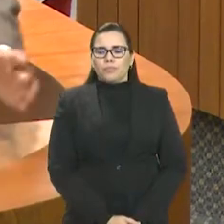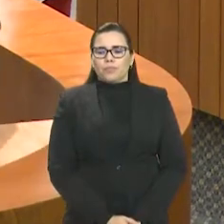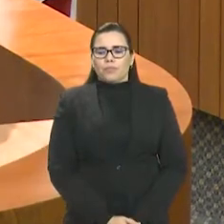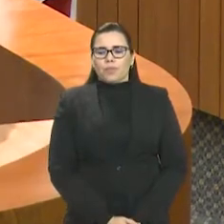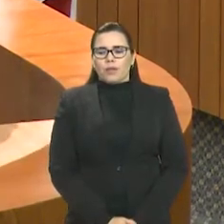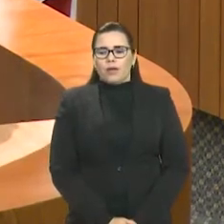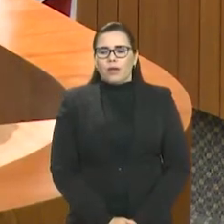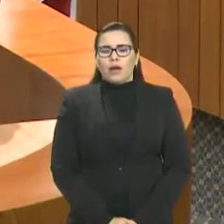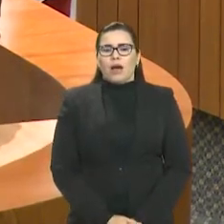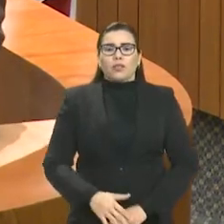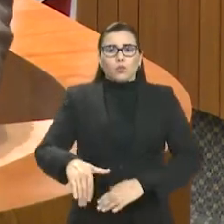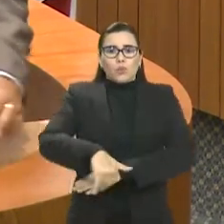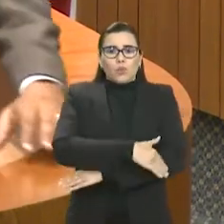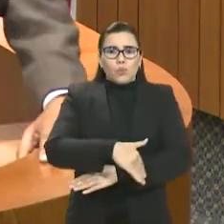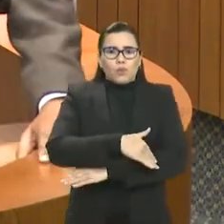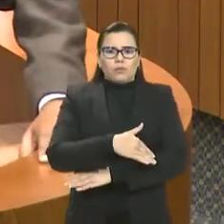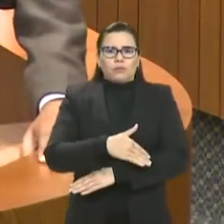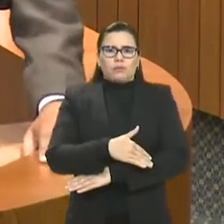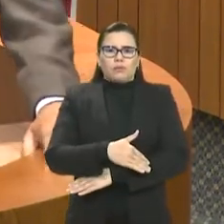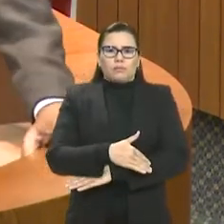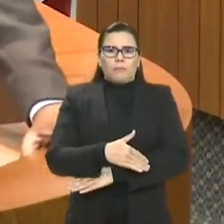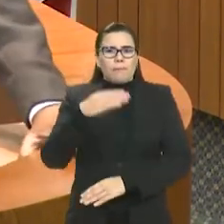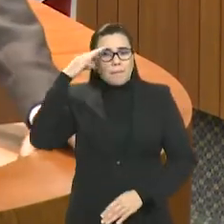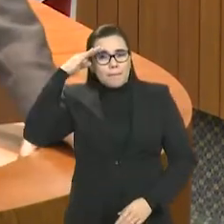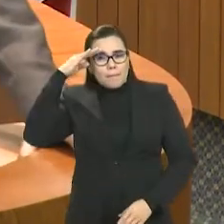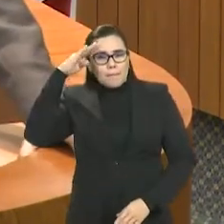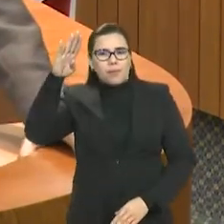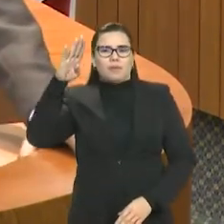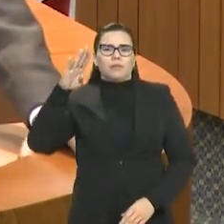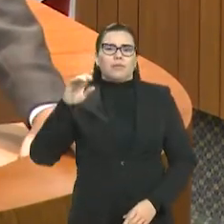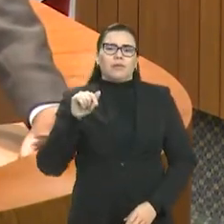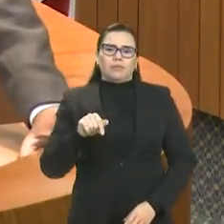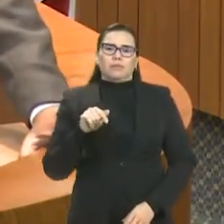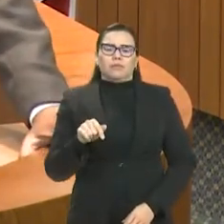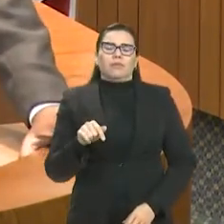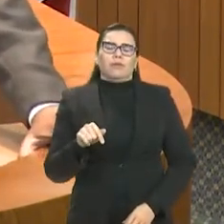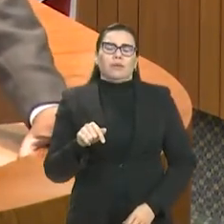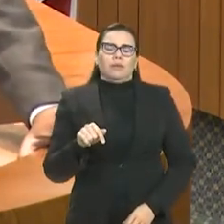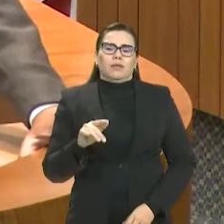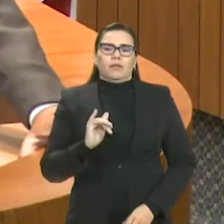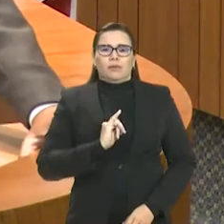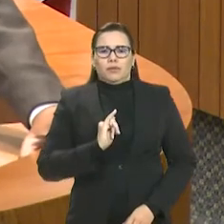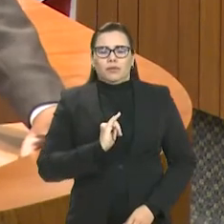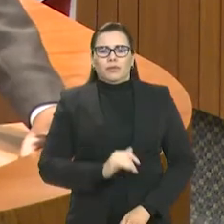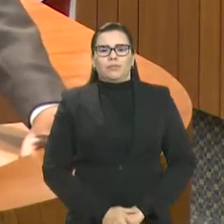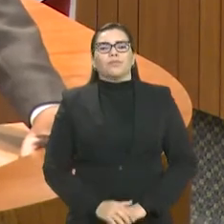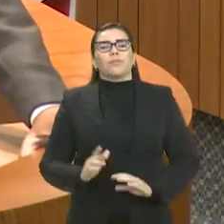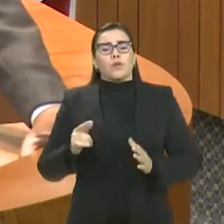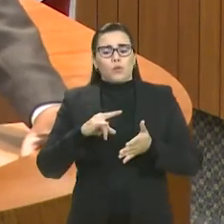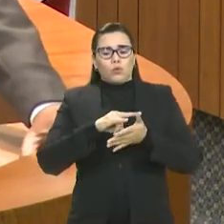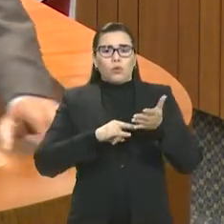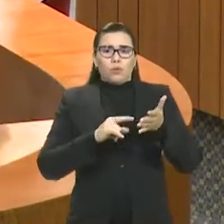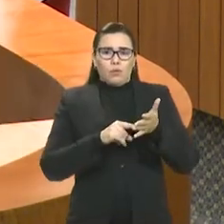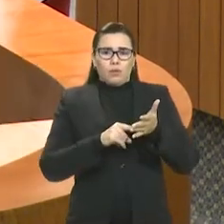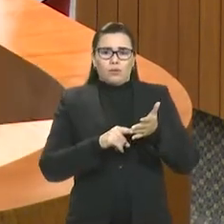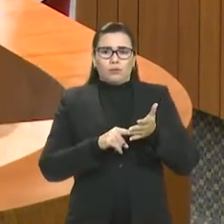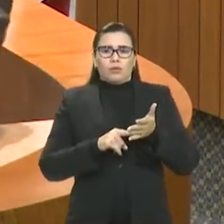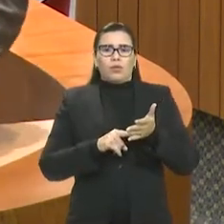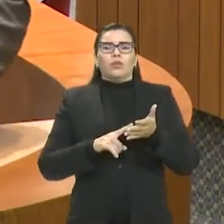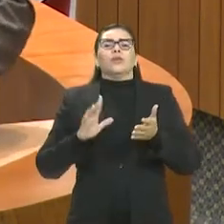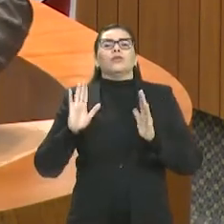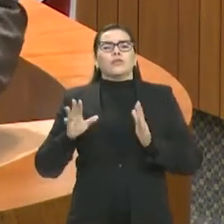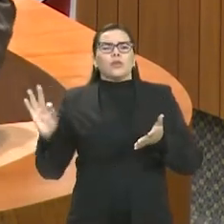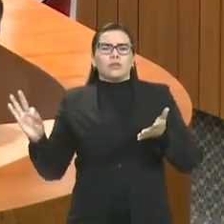de tráfego da cidade. E foi autorizada e assinada a ordem de serviço de um investimento